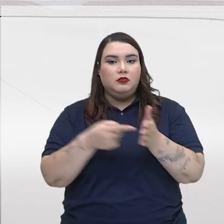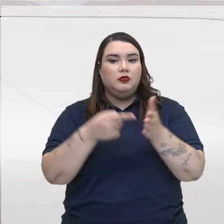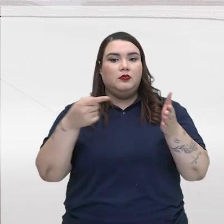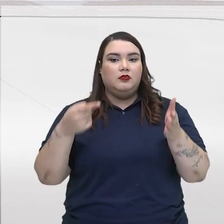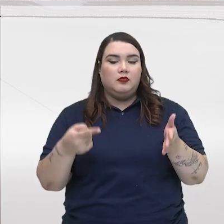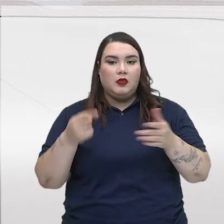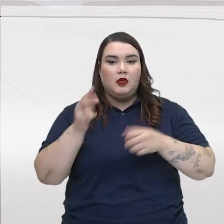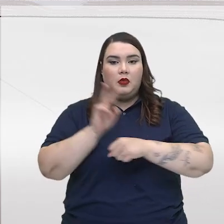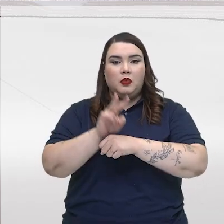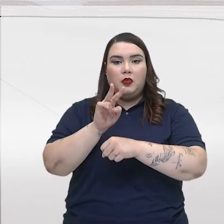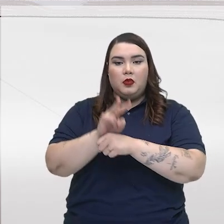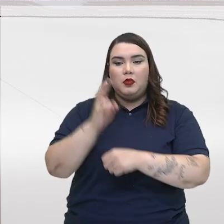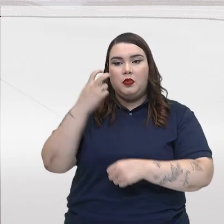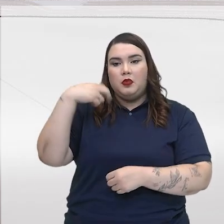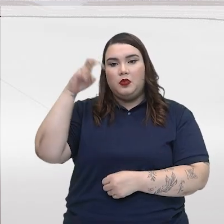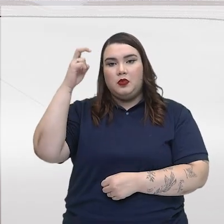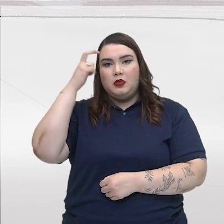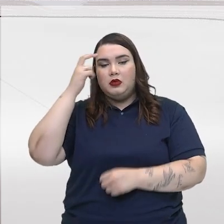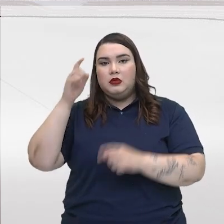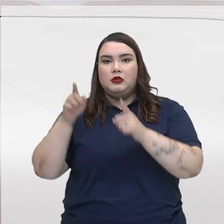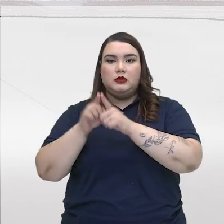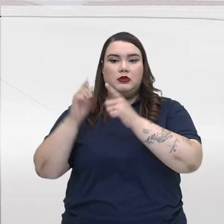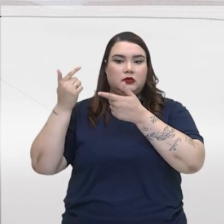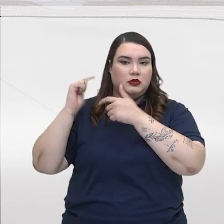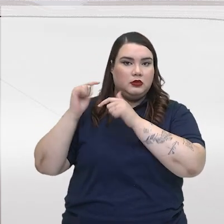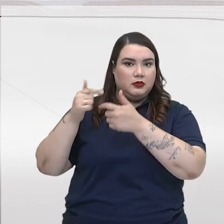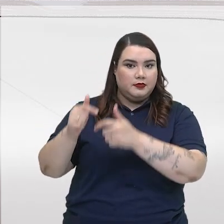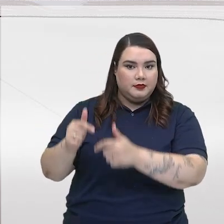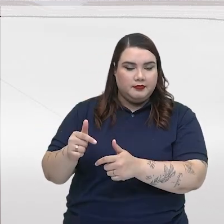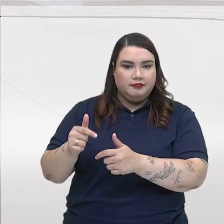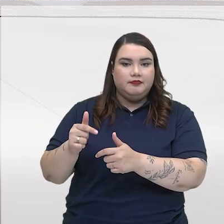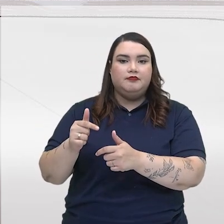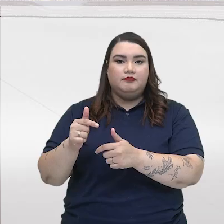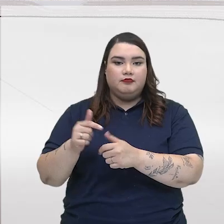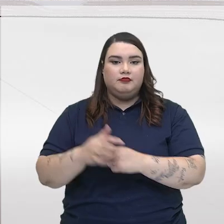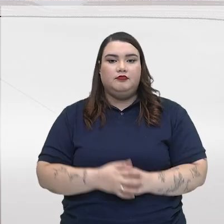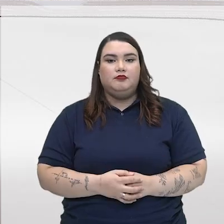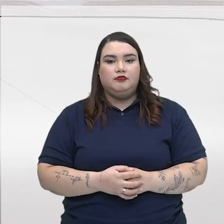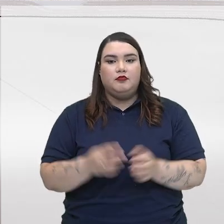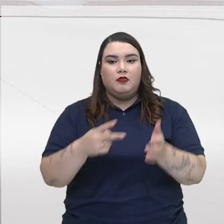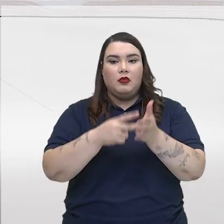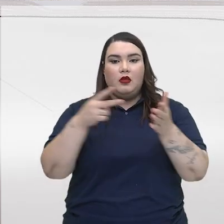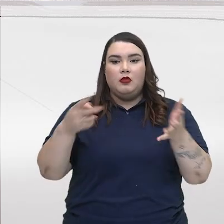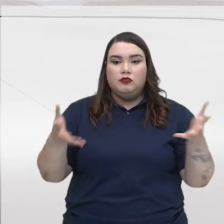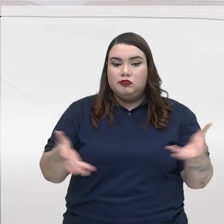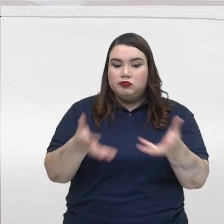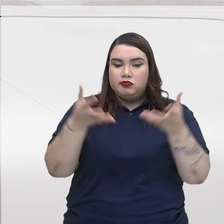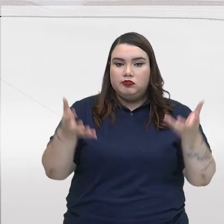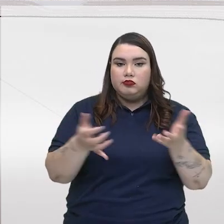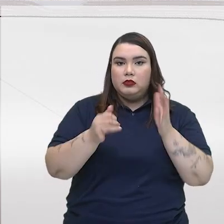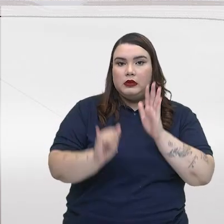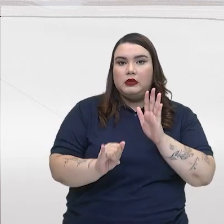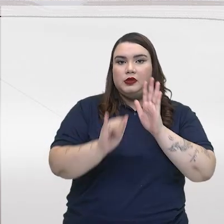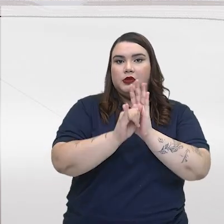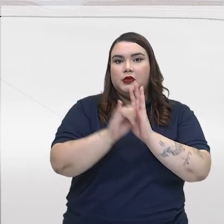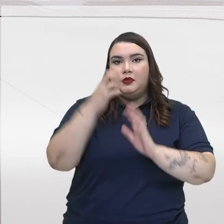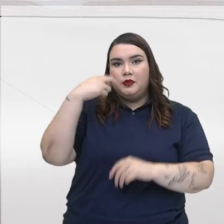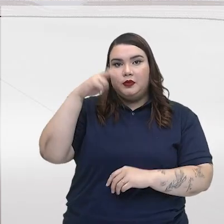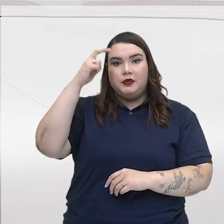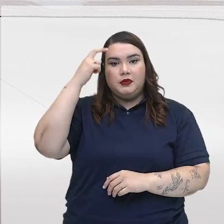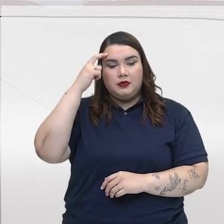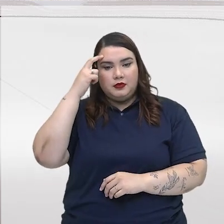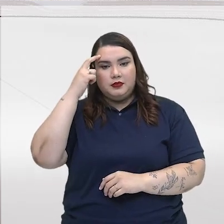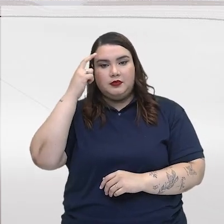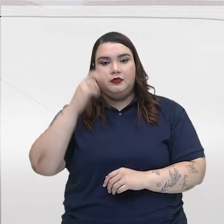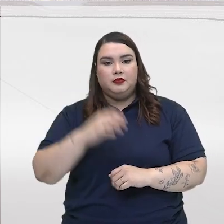nossa cultura e da nossa tradição, fortalecimento da nossa identidade cultural, principalmente